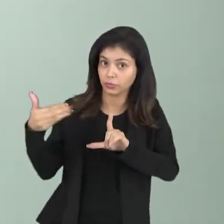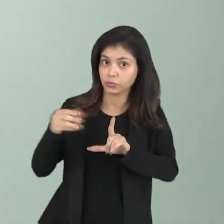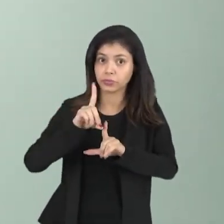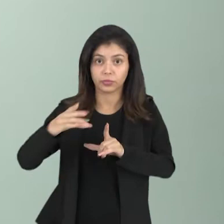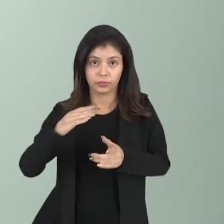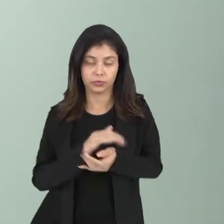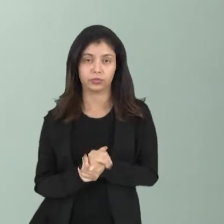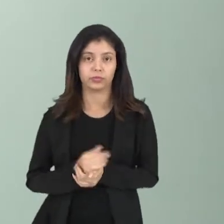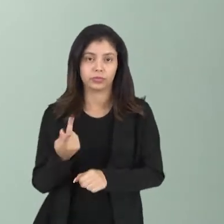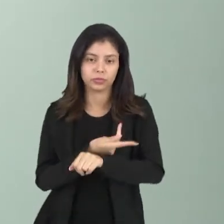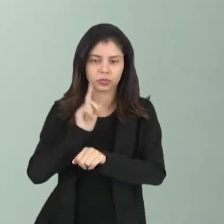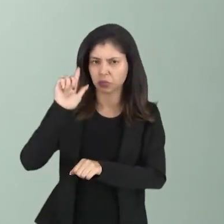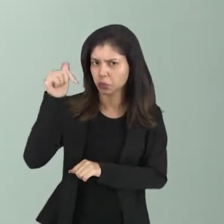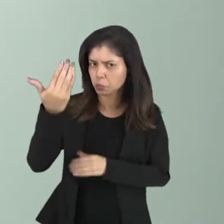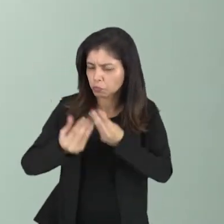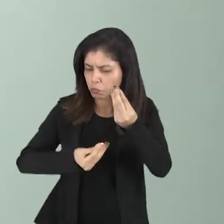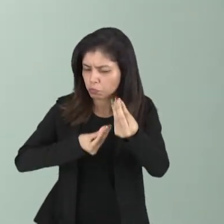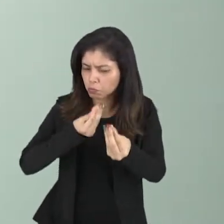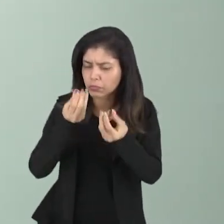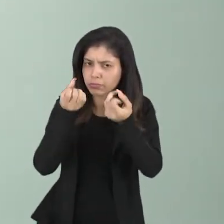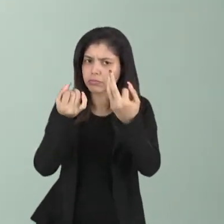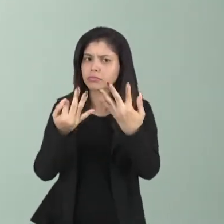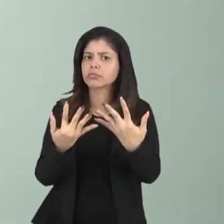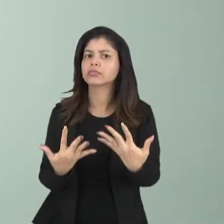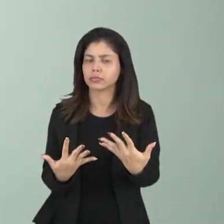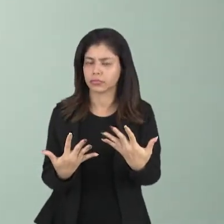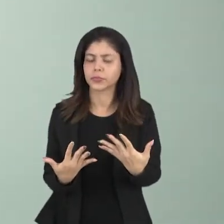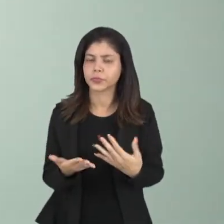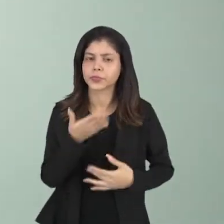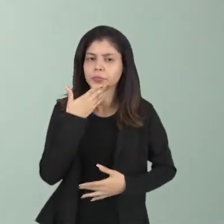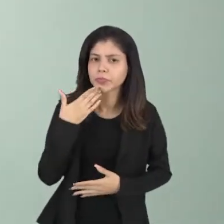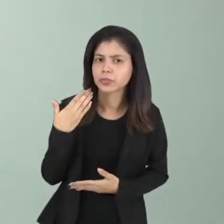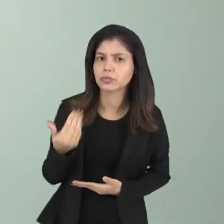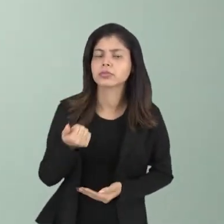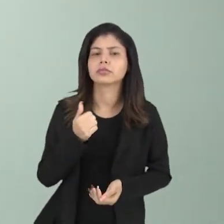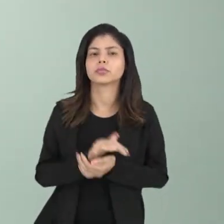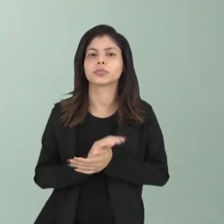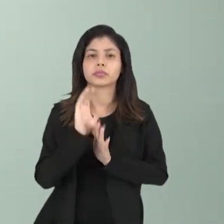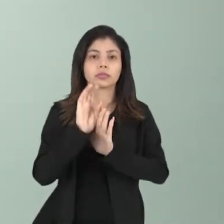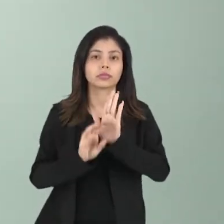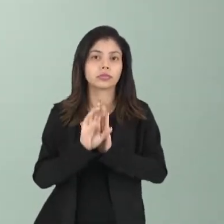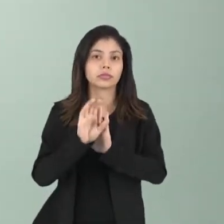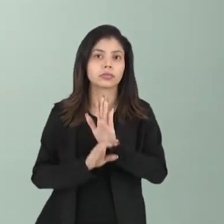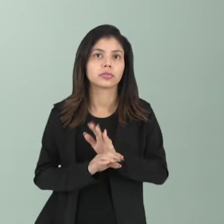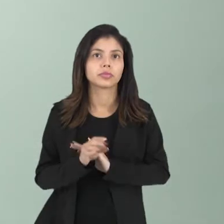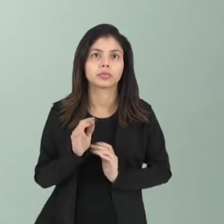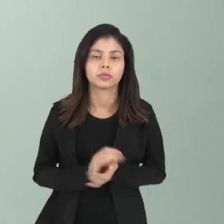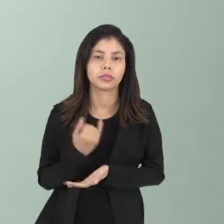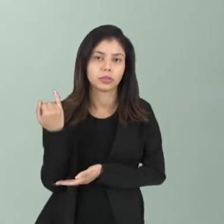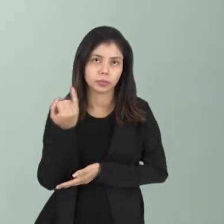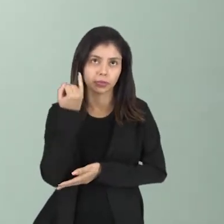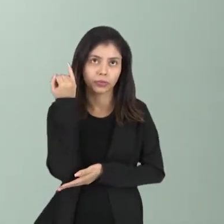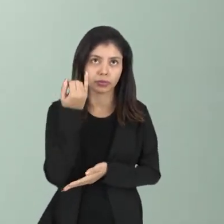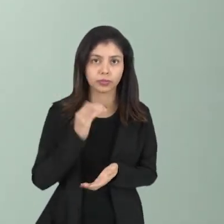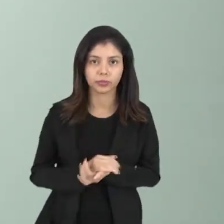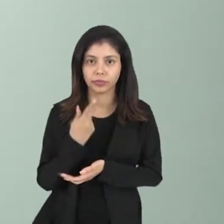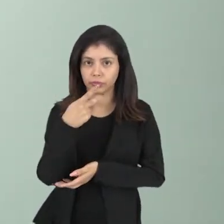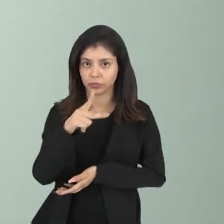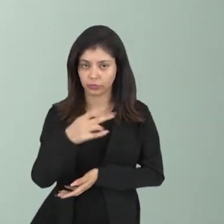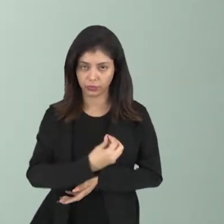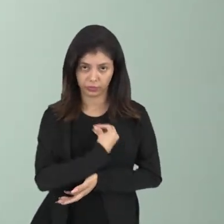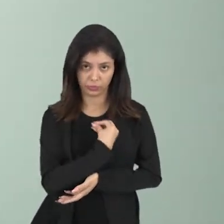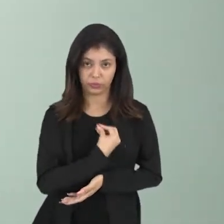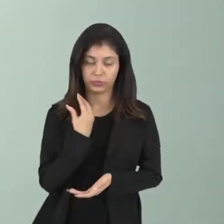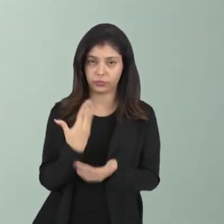Eduque, procurando outros meios, outras fontes, para você estar se inteirando desse conteúdo que será muito importante na sua